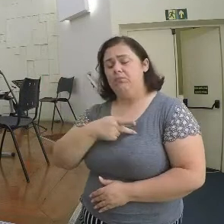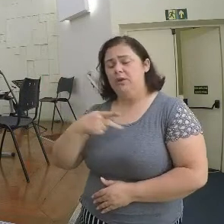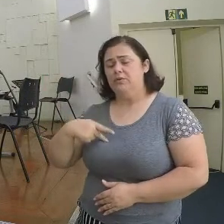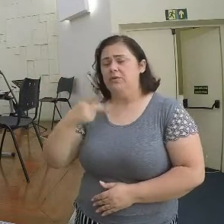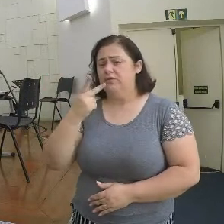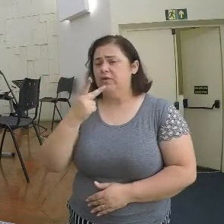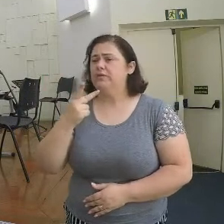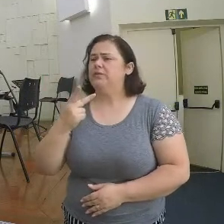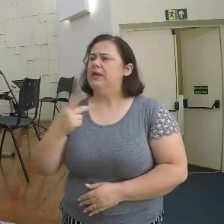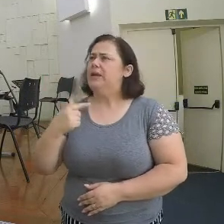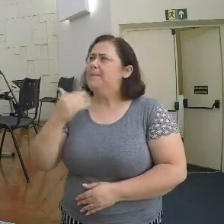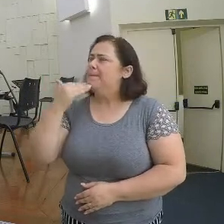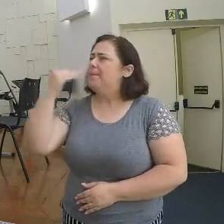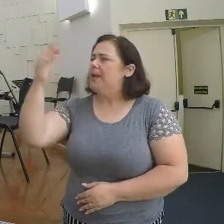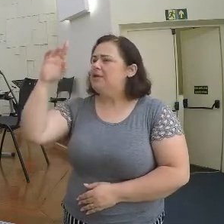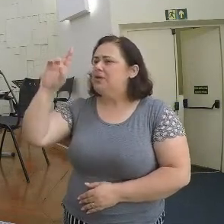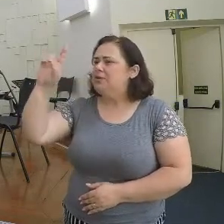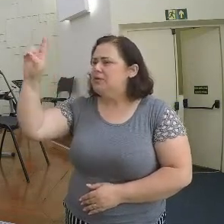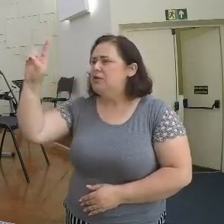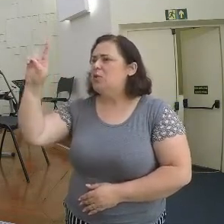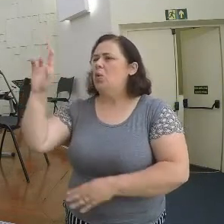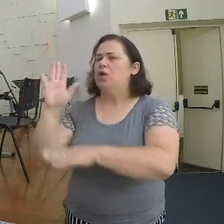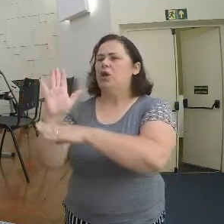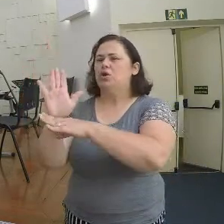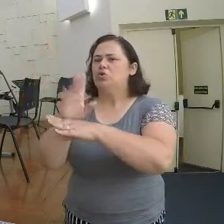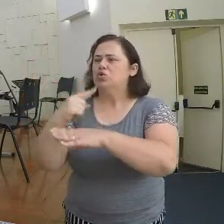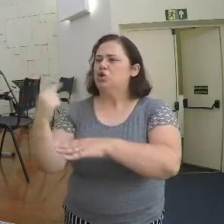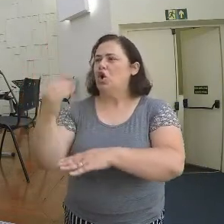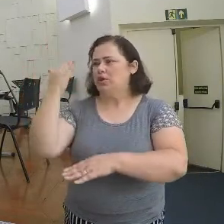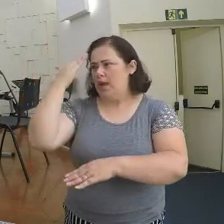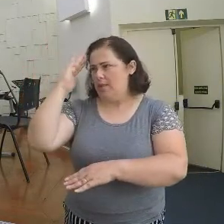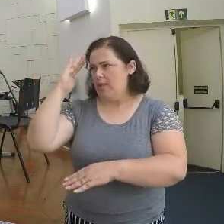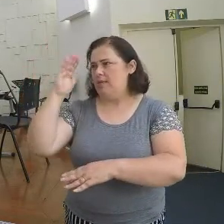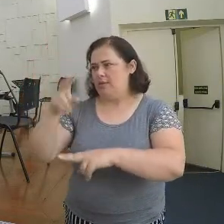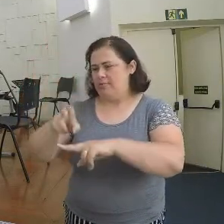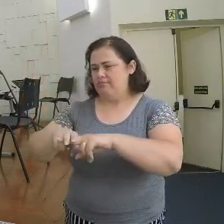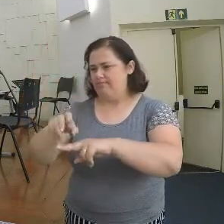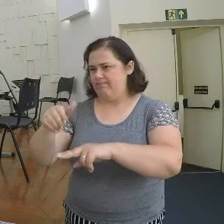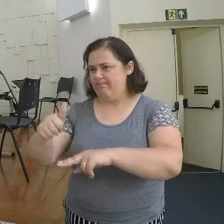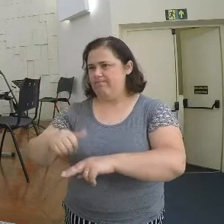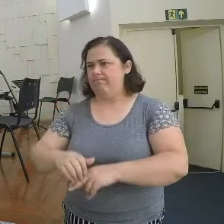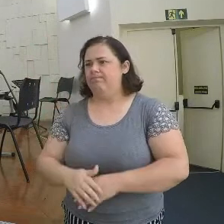Santo, aquilo que o Senhor nos revela. Pode assentar, irmãos.